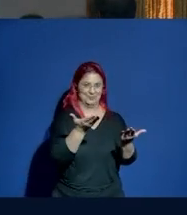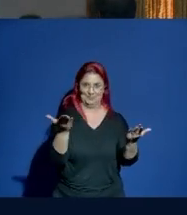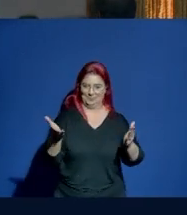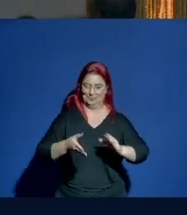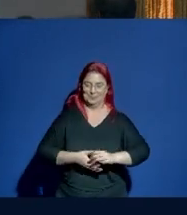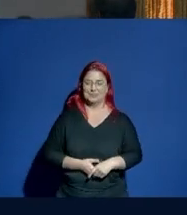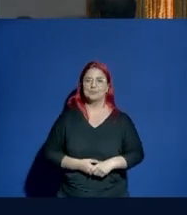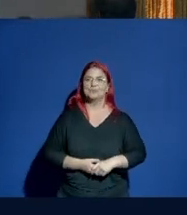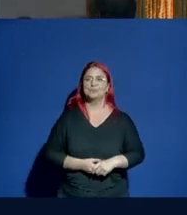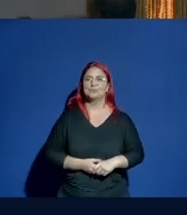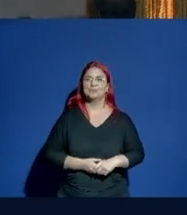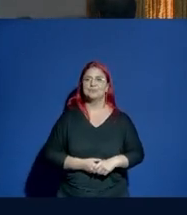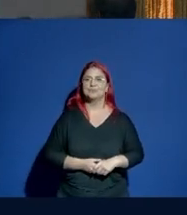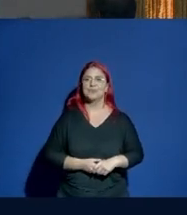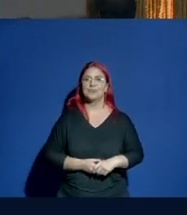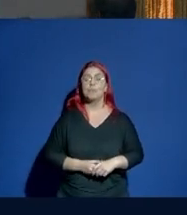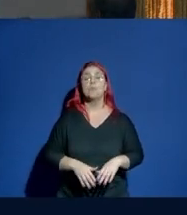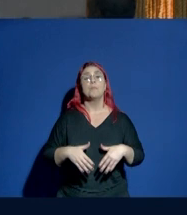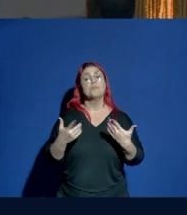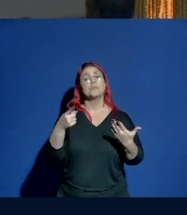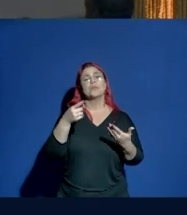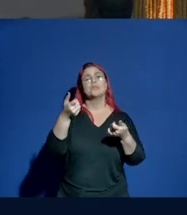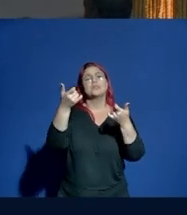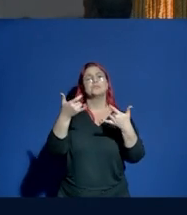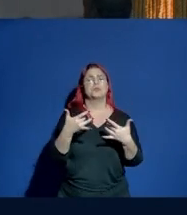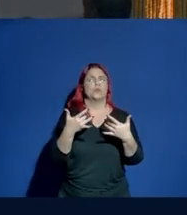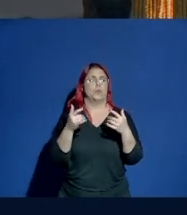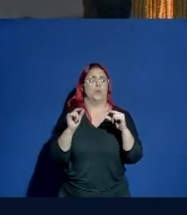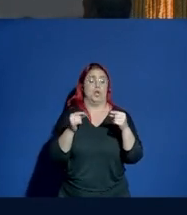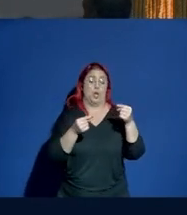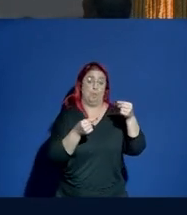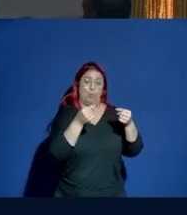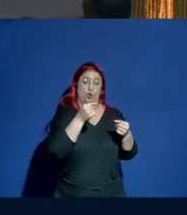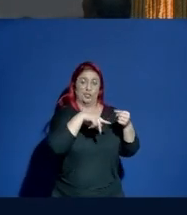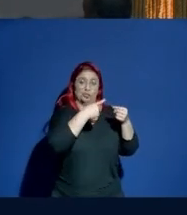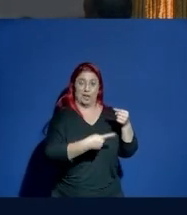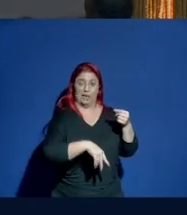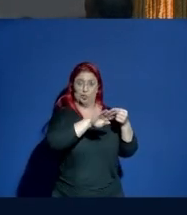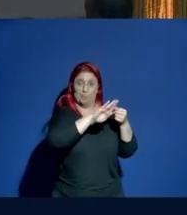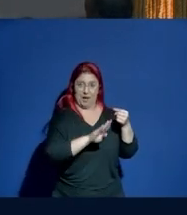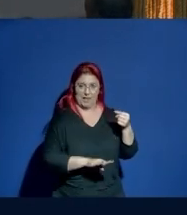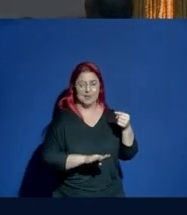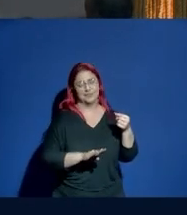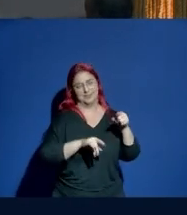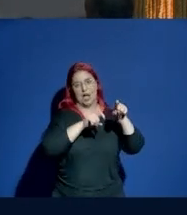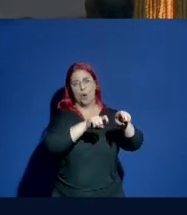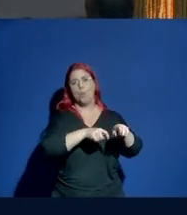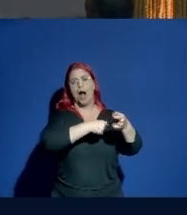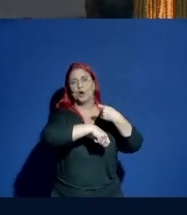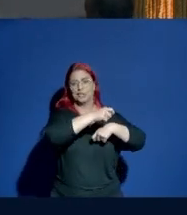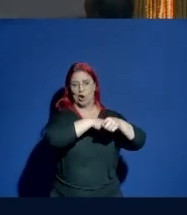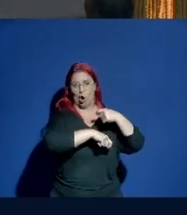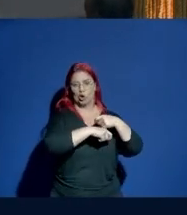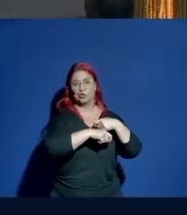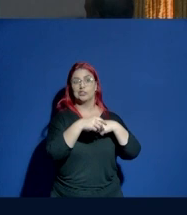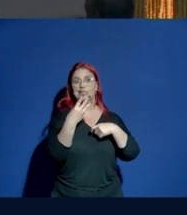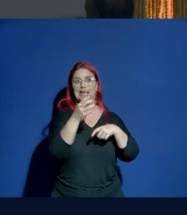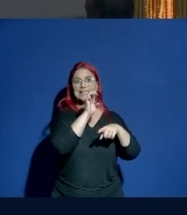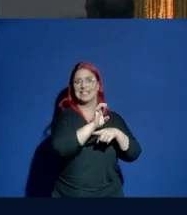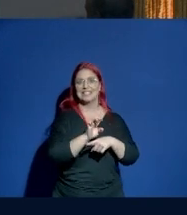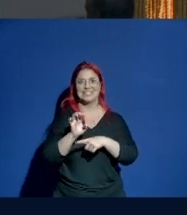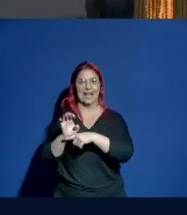Sila você abordou dois assuntos diferentes né uma questão política do país como é o agronegócio desses três estados